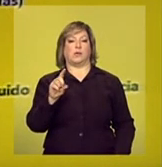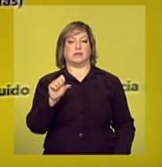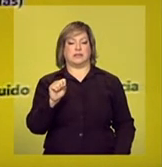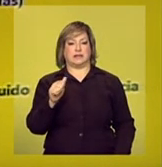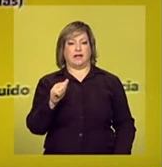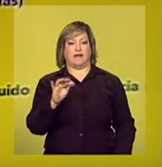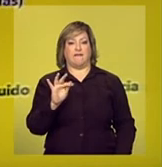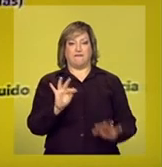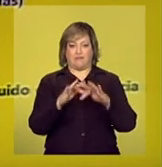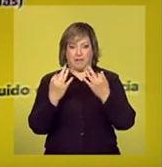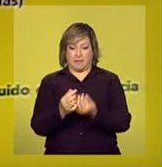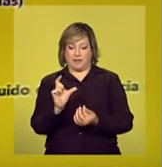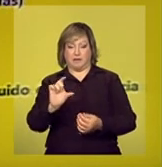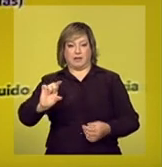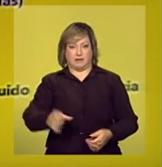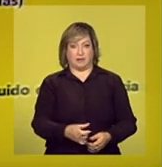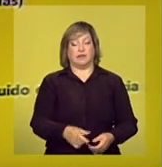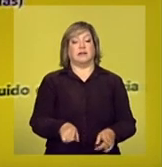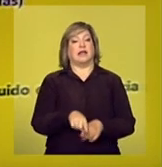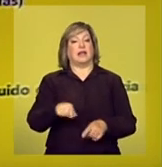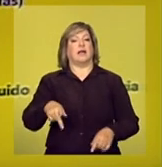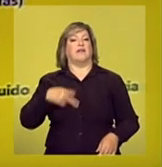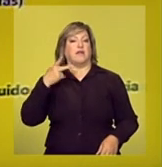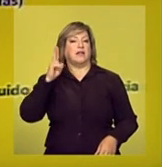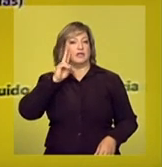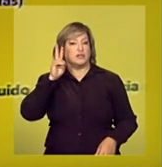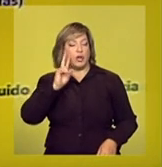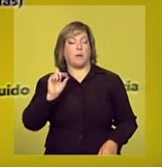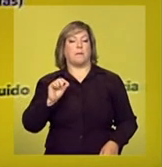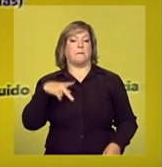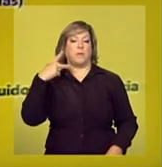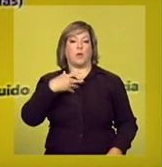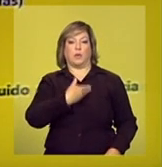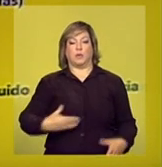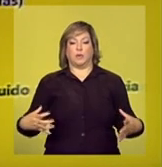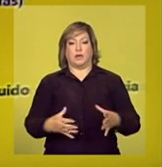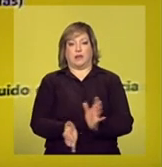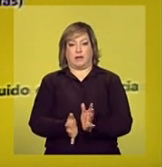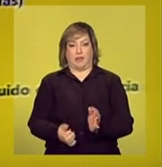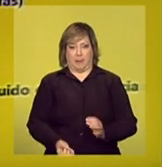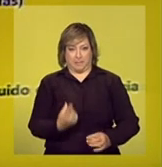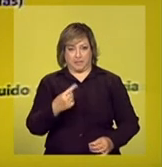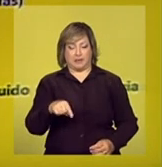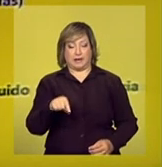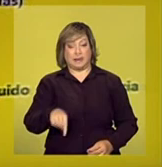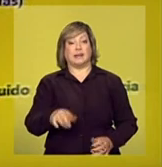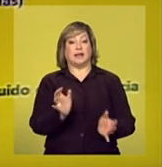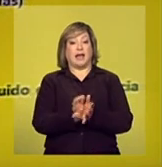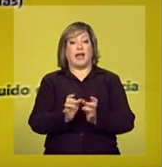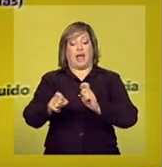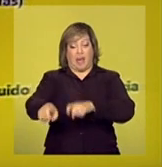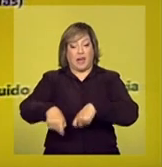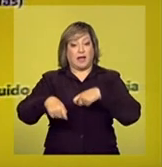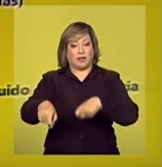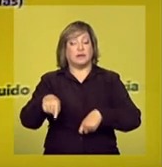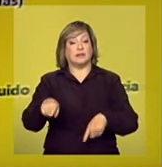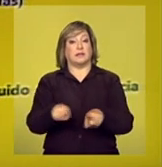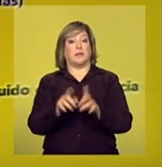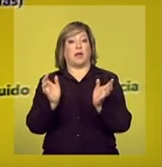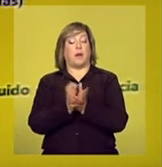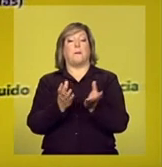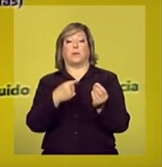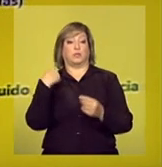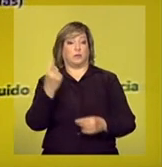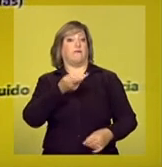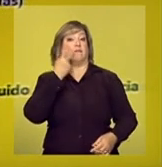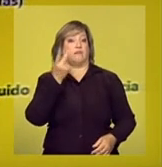de citação de fala sobre as políticas públicas que aparece. O setor da agricultura aparece como um setor muito